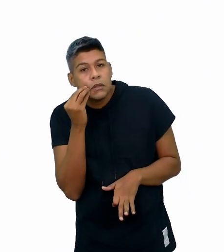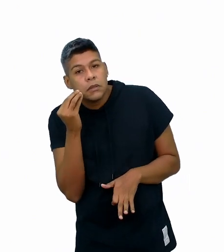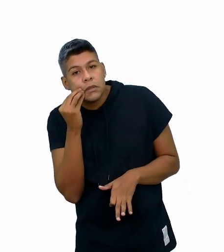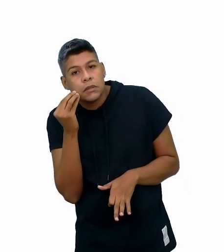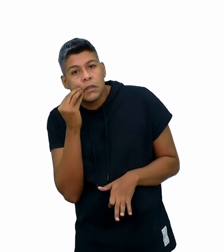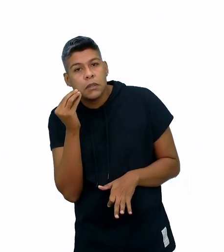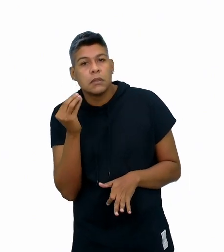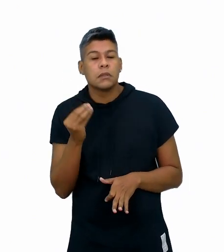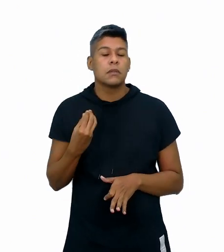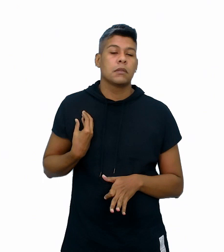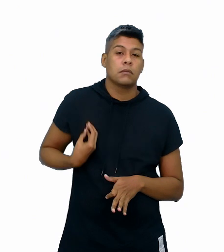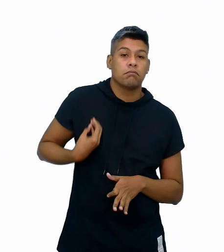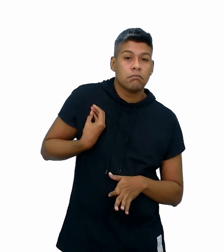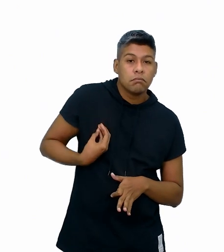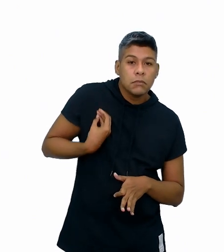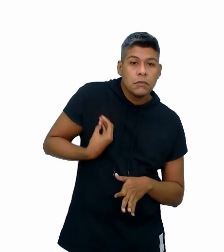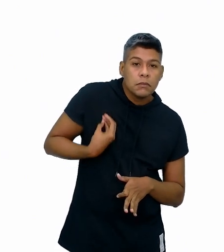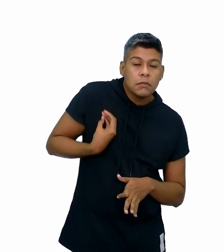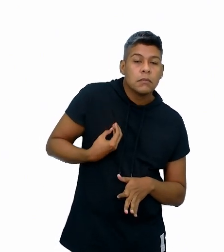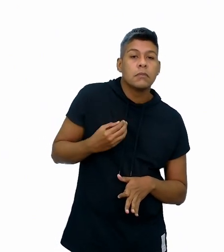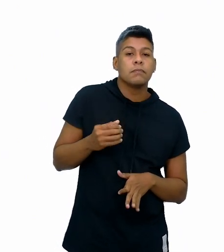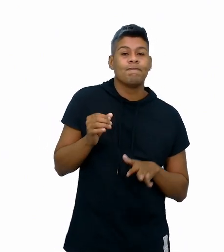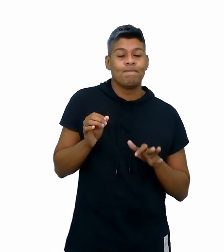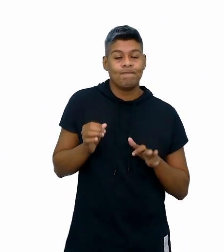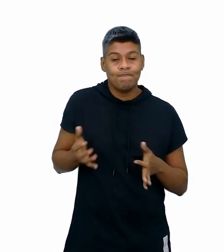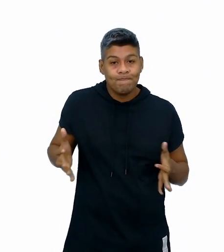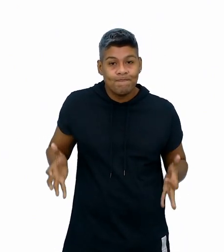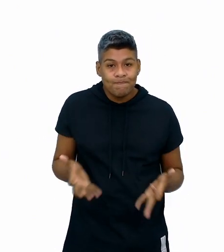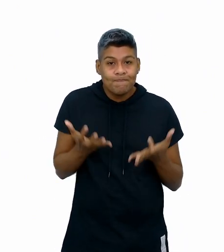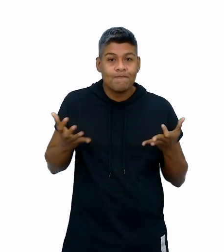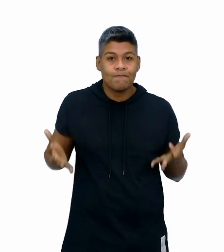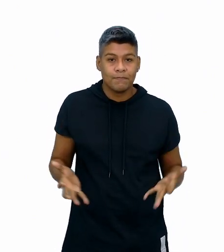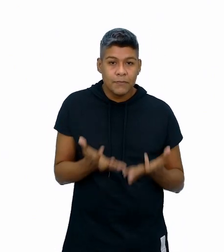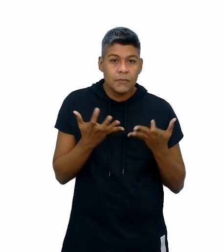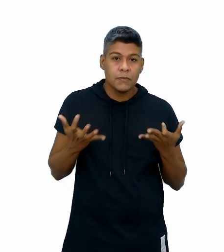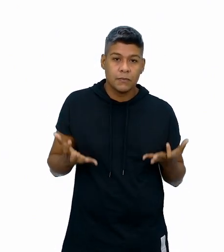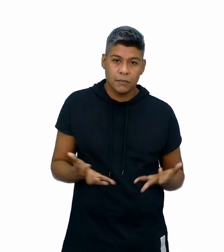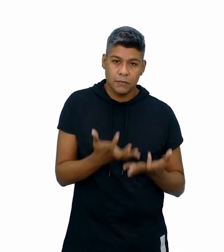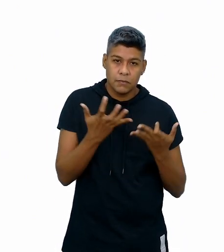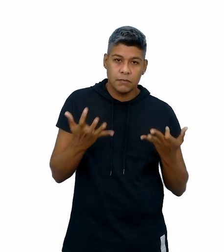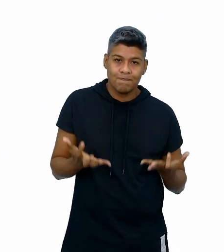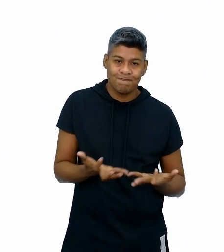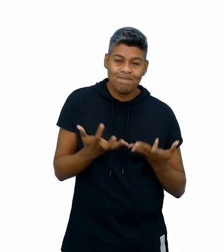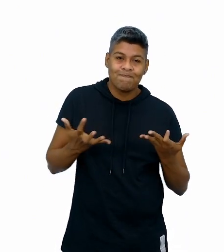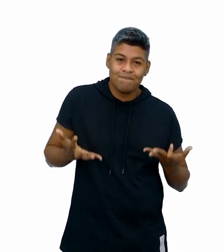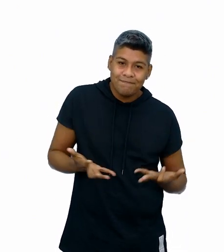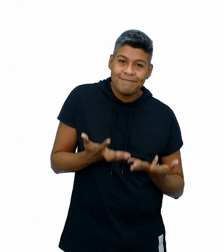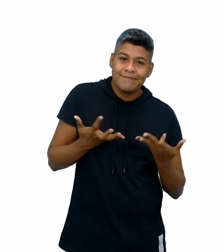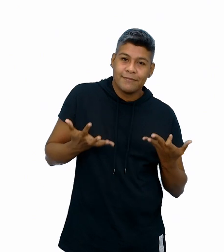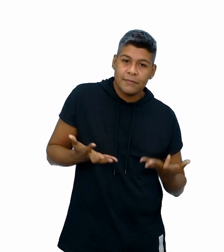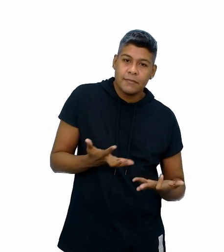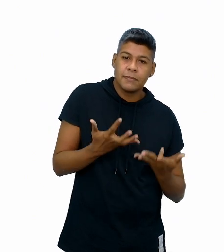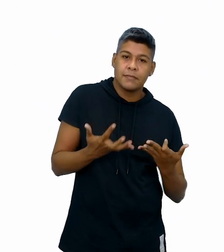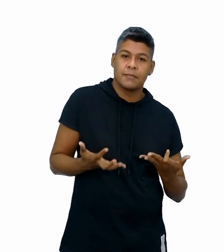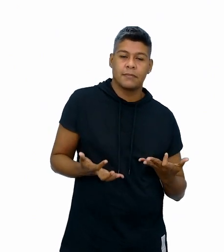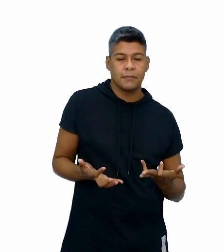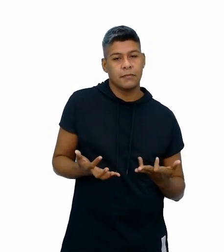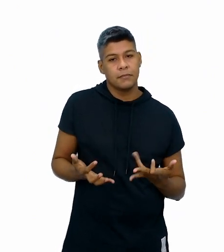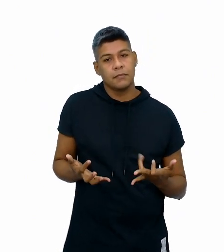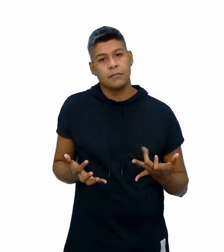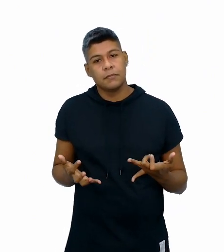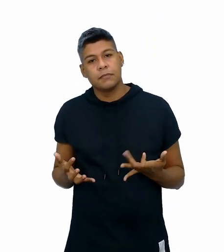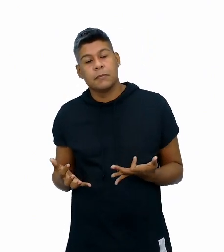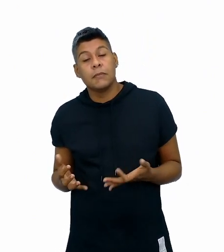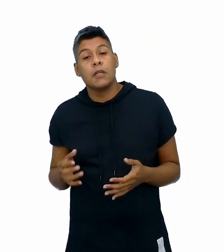a gente percebe o quanto ela é mobilizada ao longo desse processo, né? E esse processo,